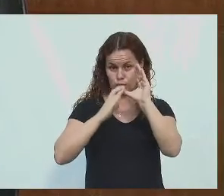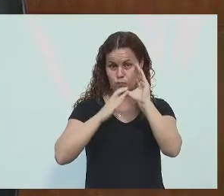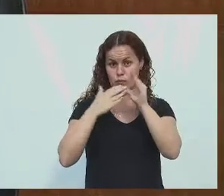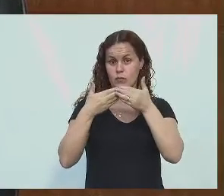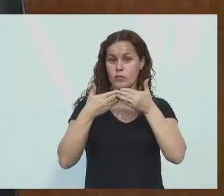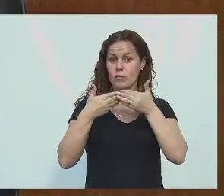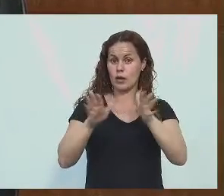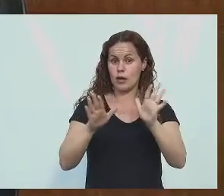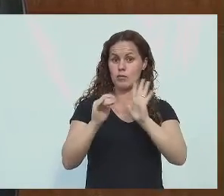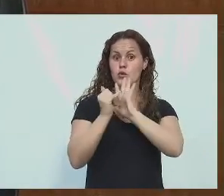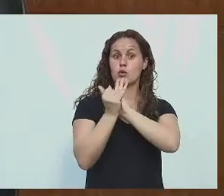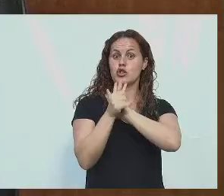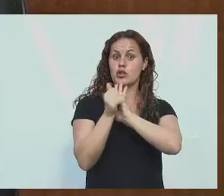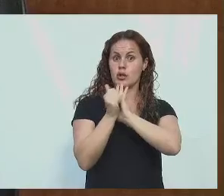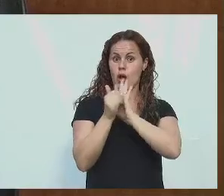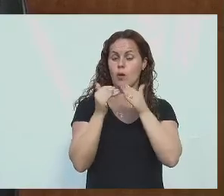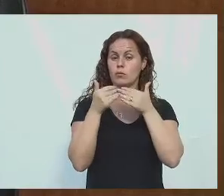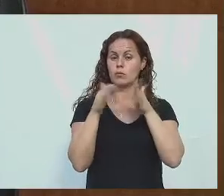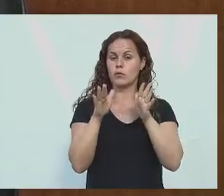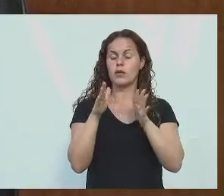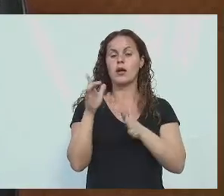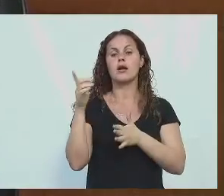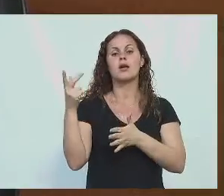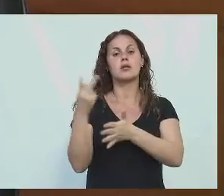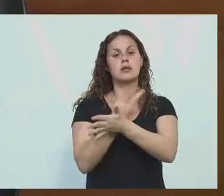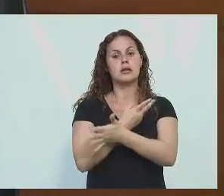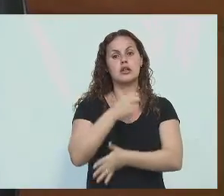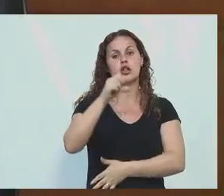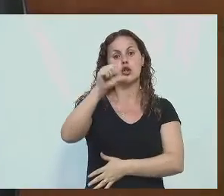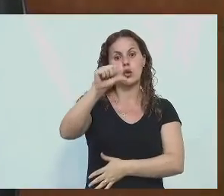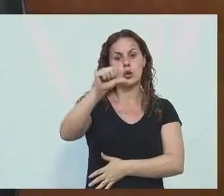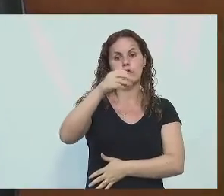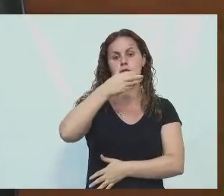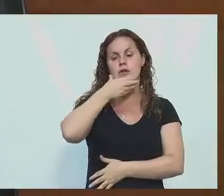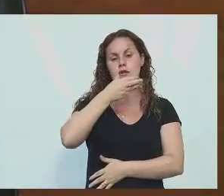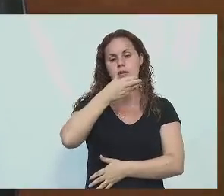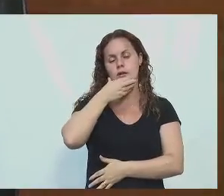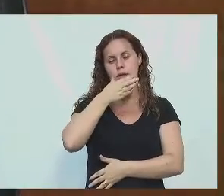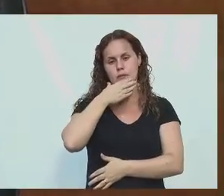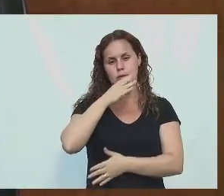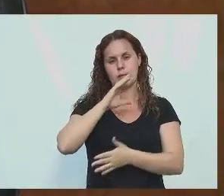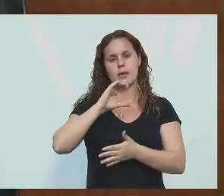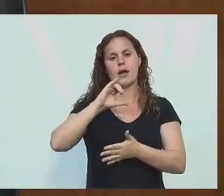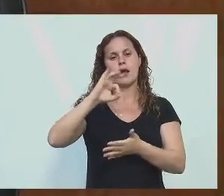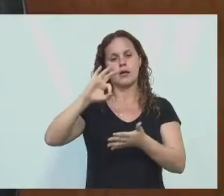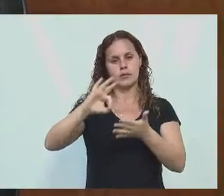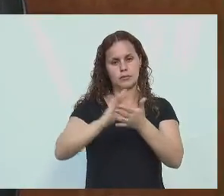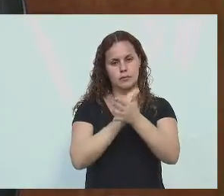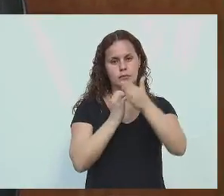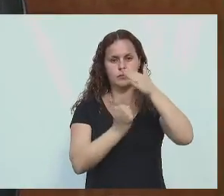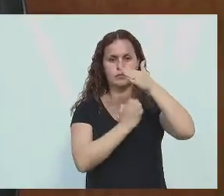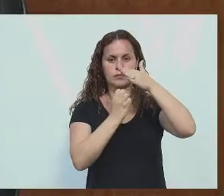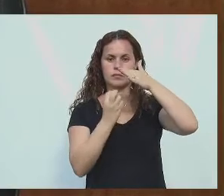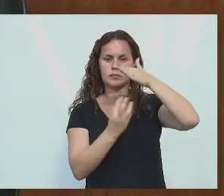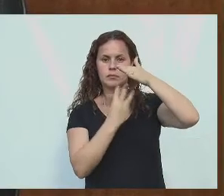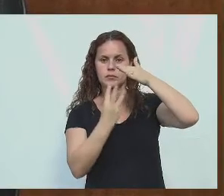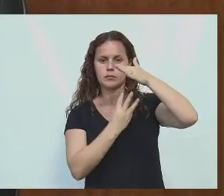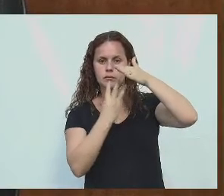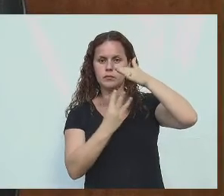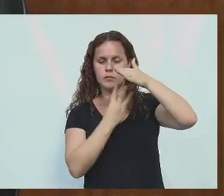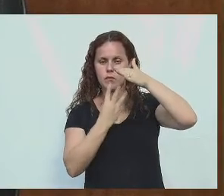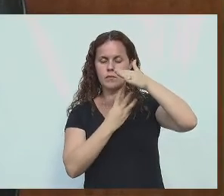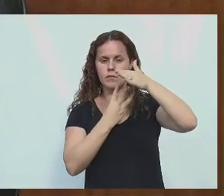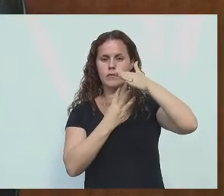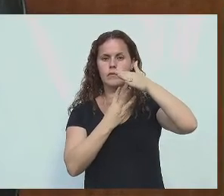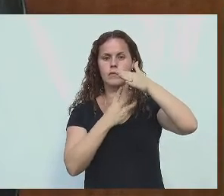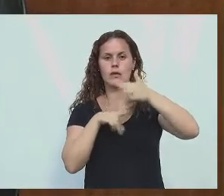abriu, né, e vai acontecer no dia 9, agora de dezembro, para a contratação da empresa terceirizada, para terceirizar a